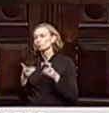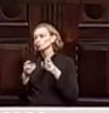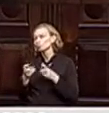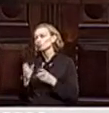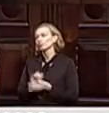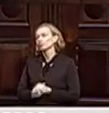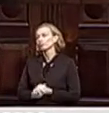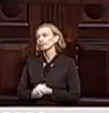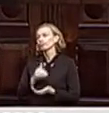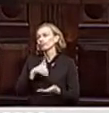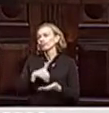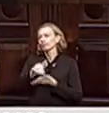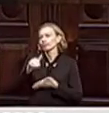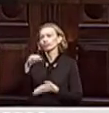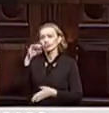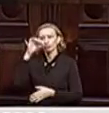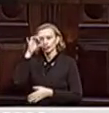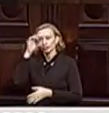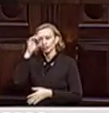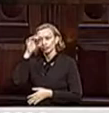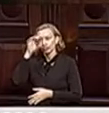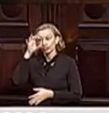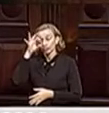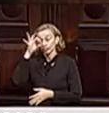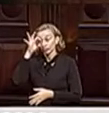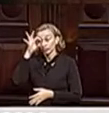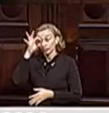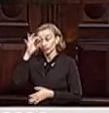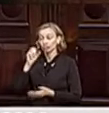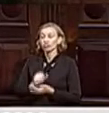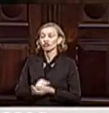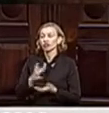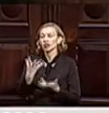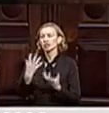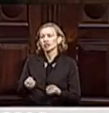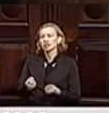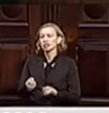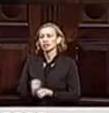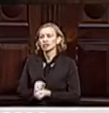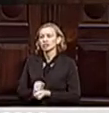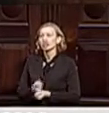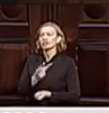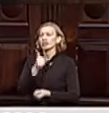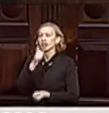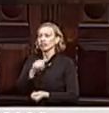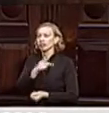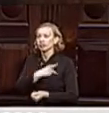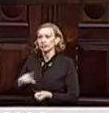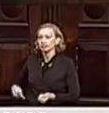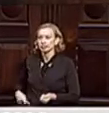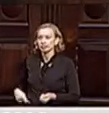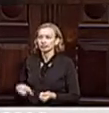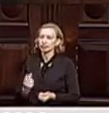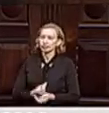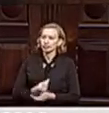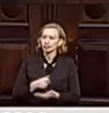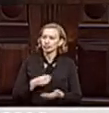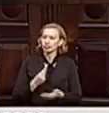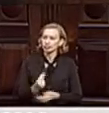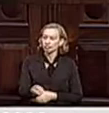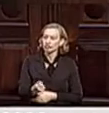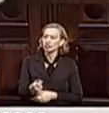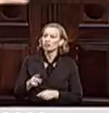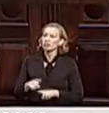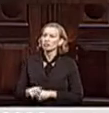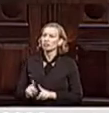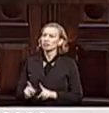O impeachment foi decidido, a presidente foi empichada, mas